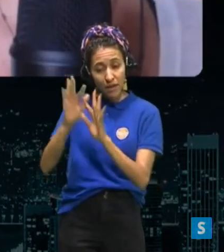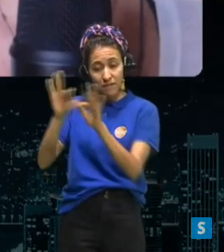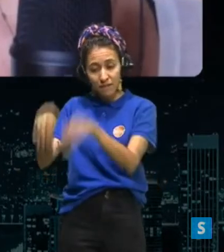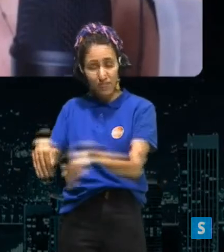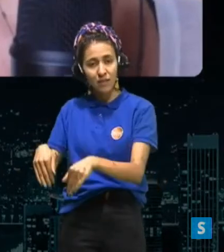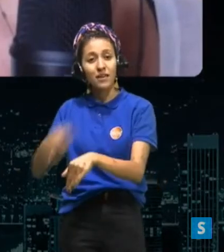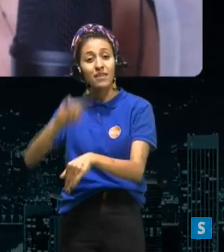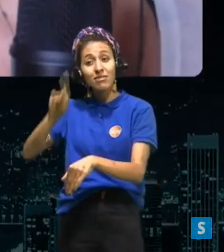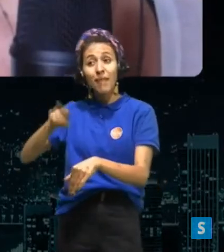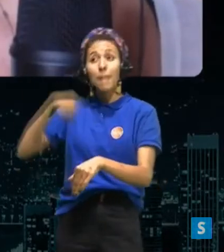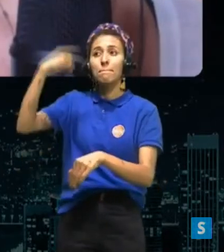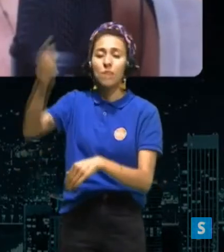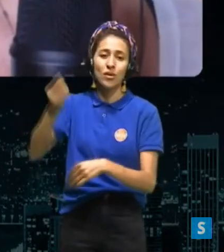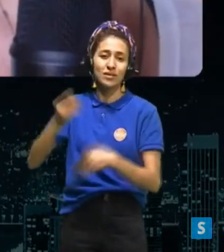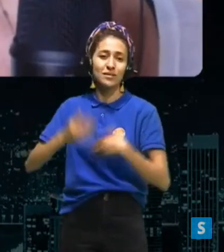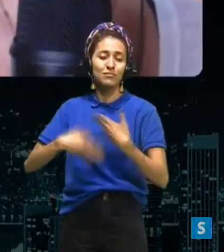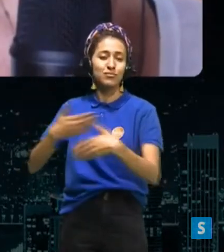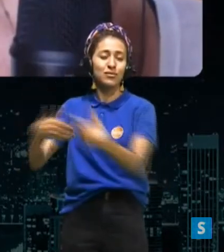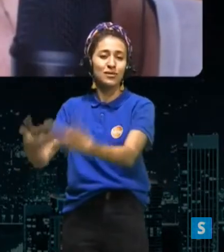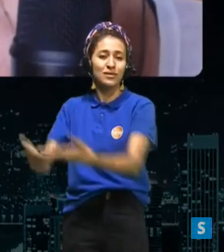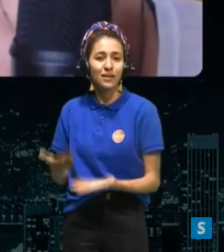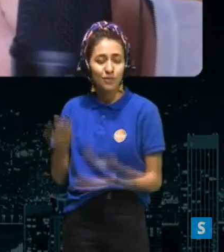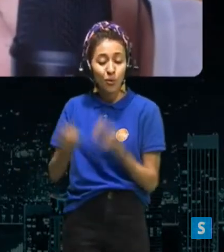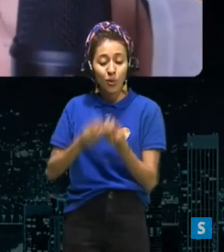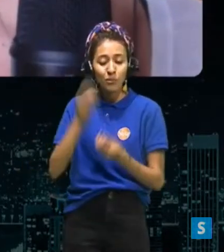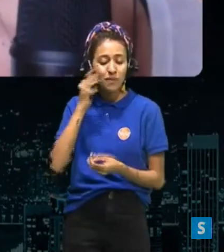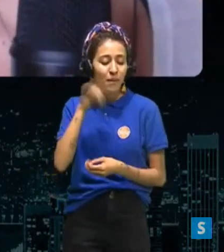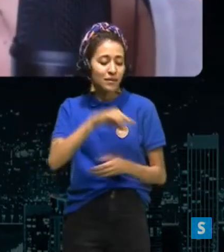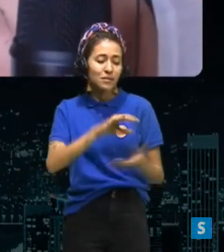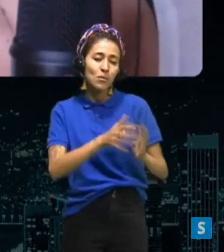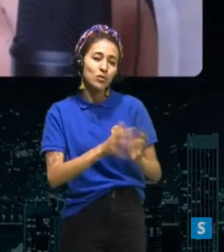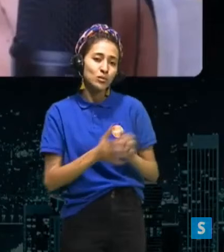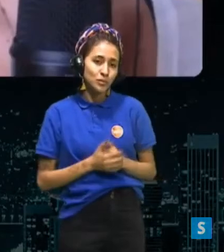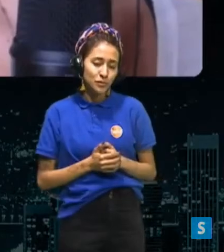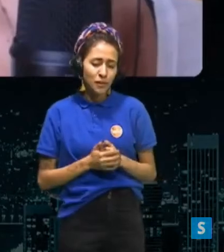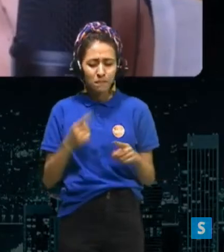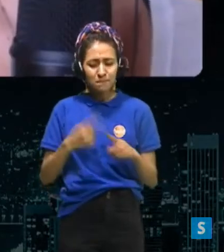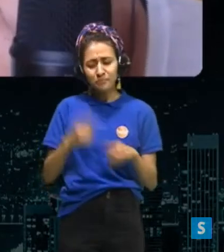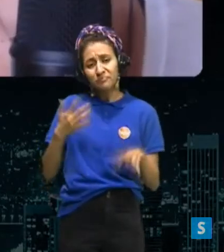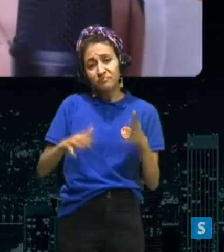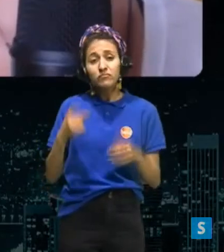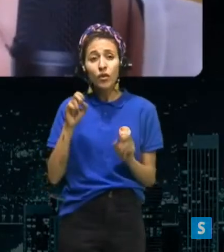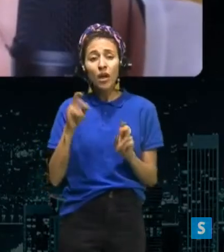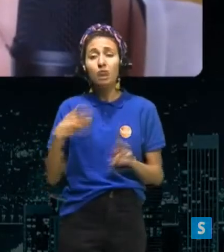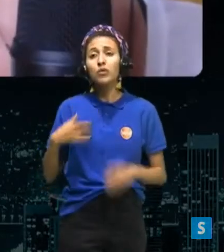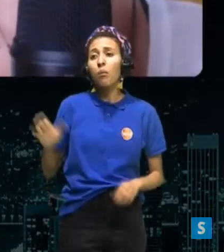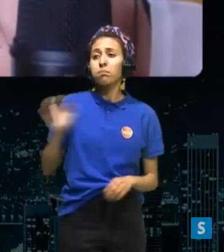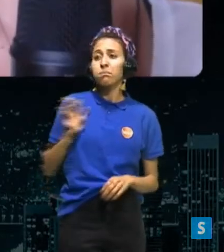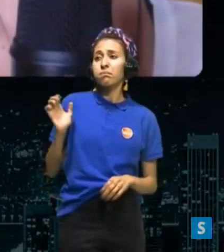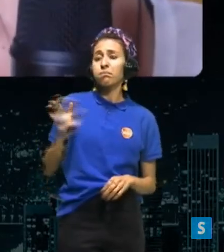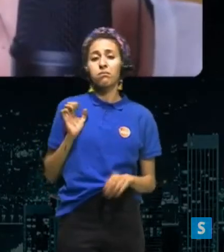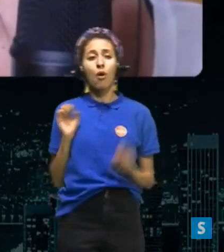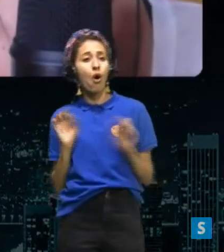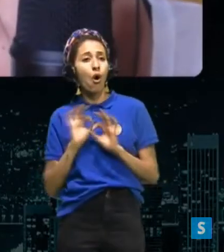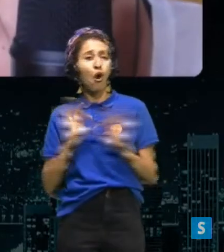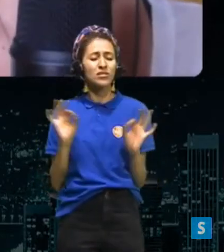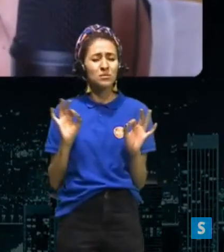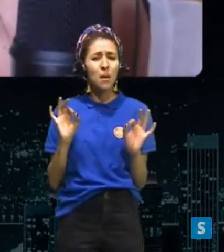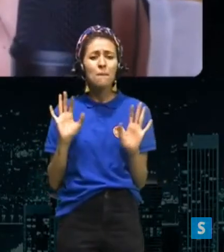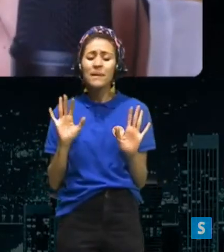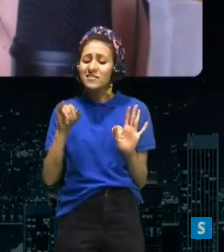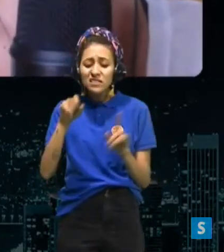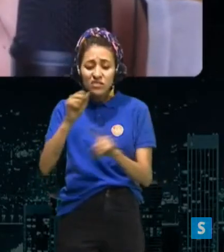não sejam de segmento da sociedade porque no fim das contas você pode ficar super rico mas se o seu ambiente a sua comunidade está